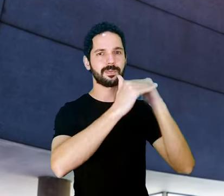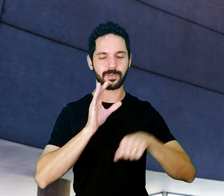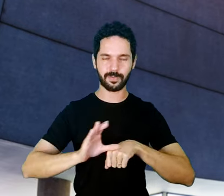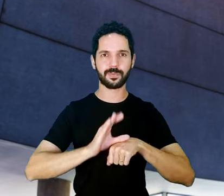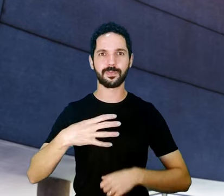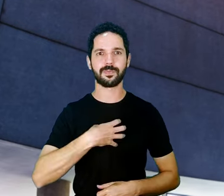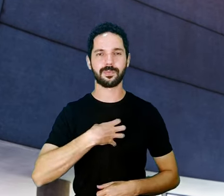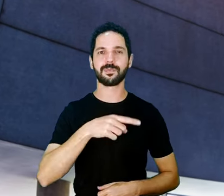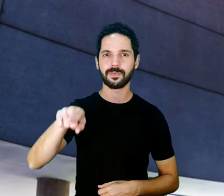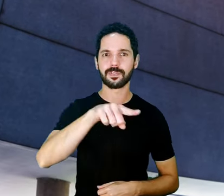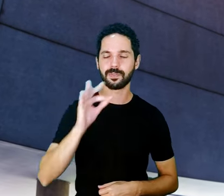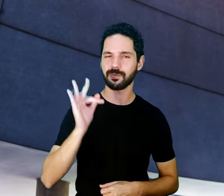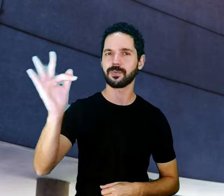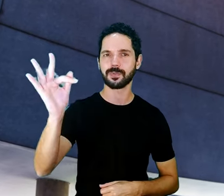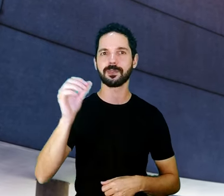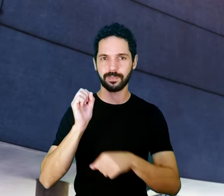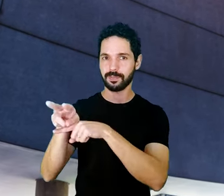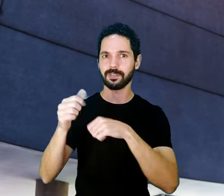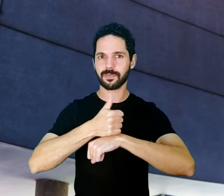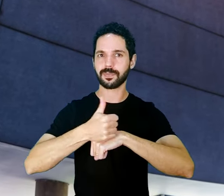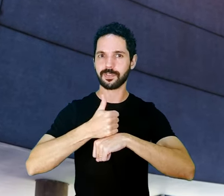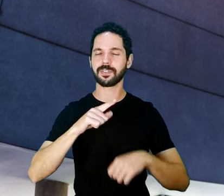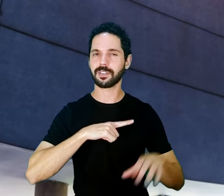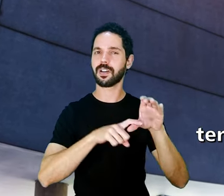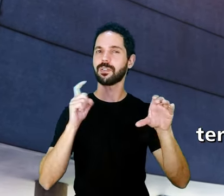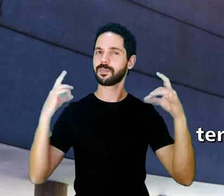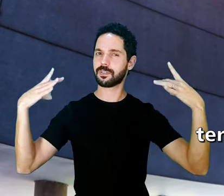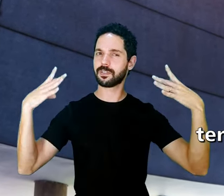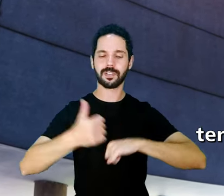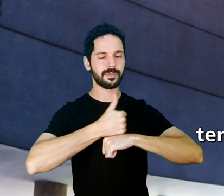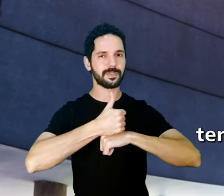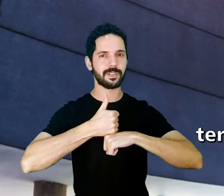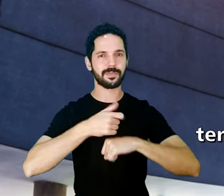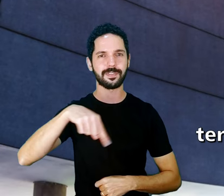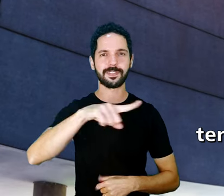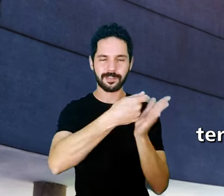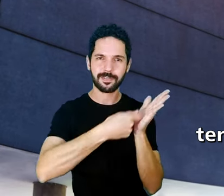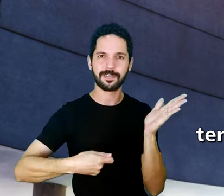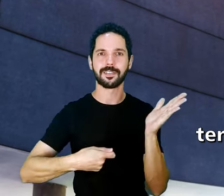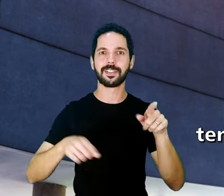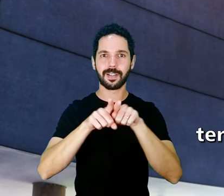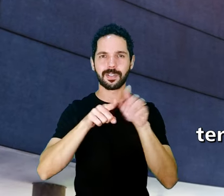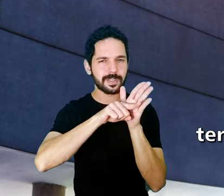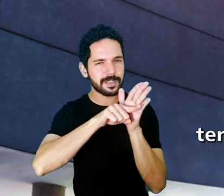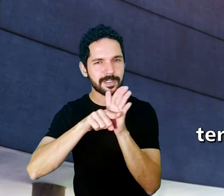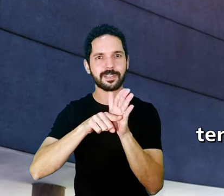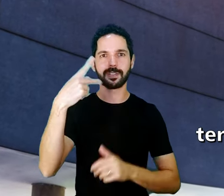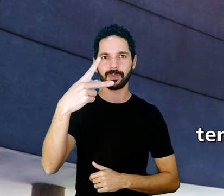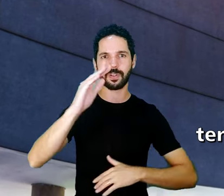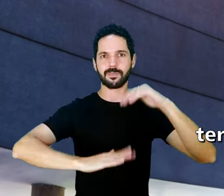Desenvolvemos o curso de modo que vocês, futuros professores, tenham autonomia profissional, sejam autores